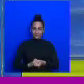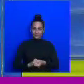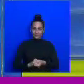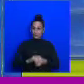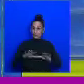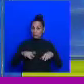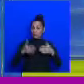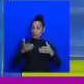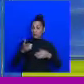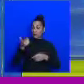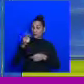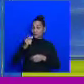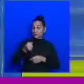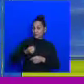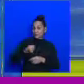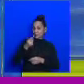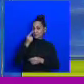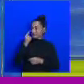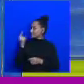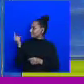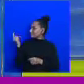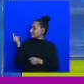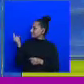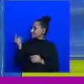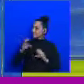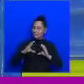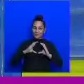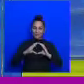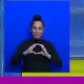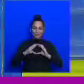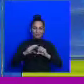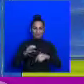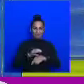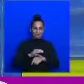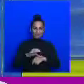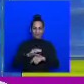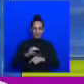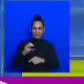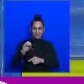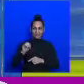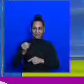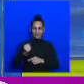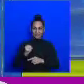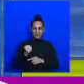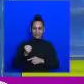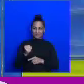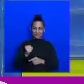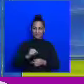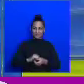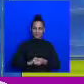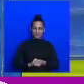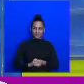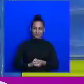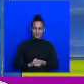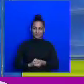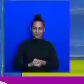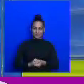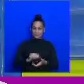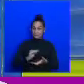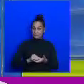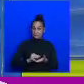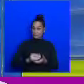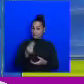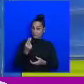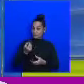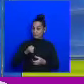O que será que vem por aí? Bola cinza, 08. Cinza, número 08. Ainda